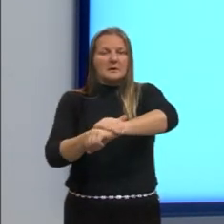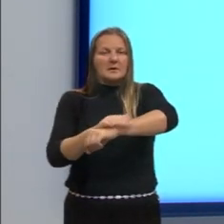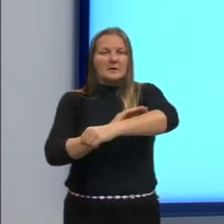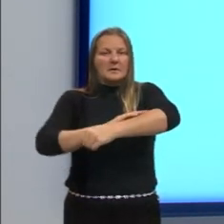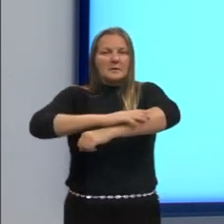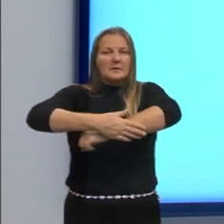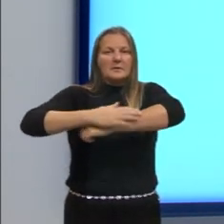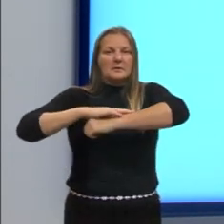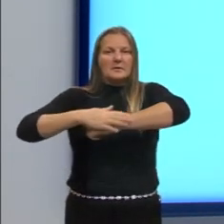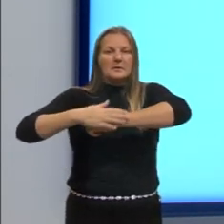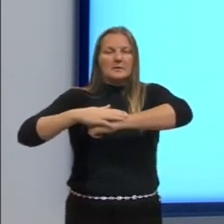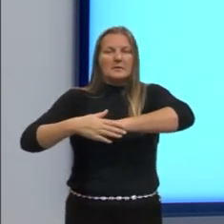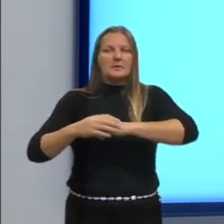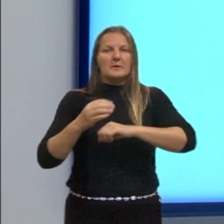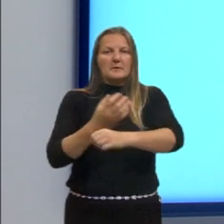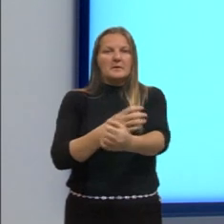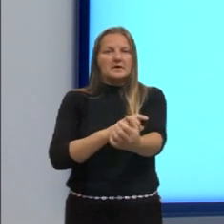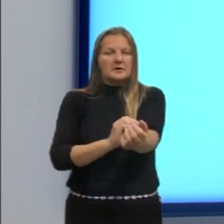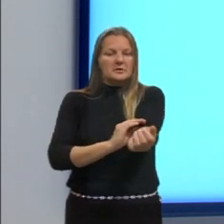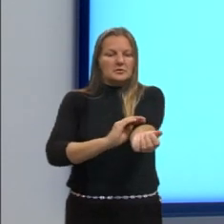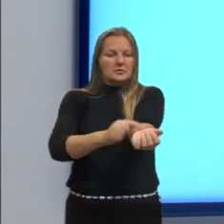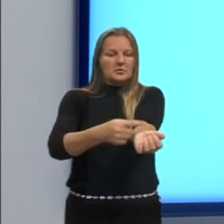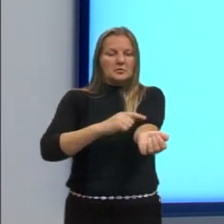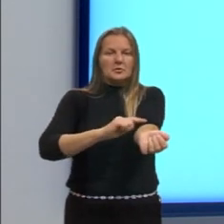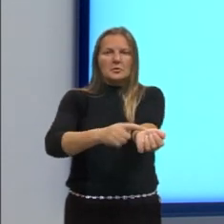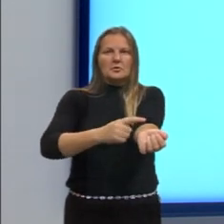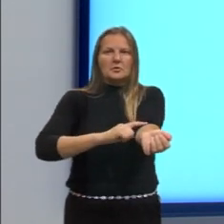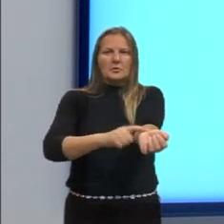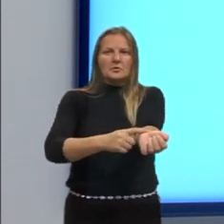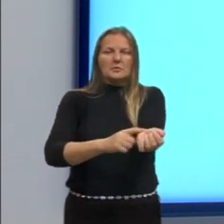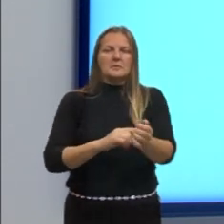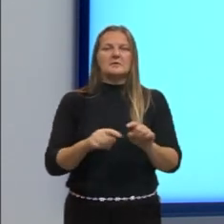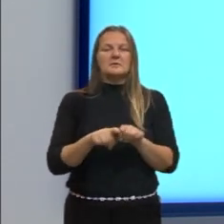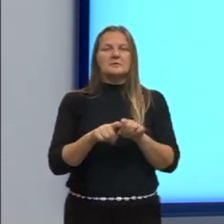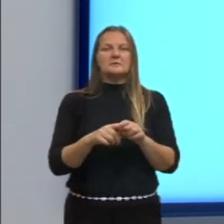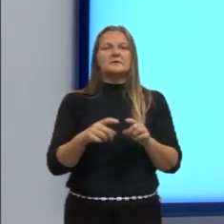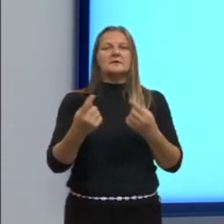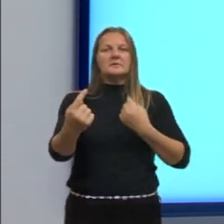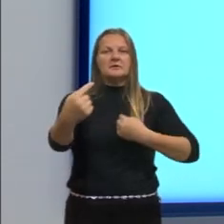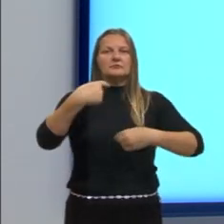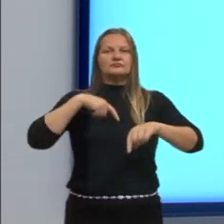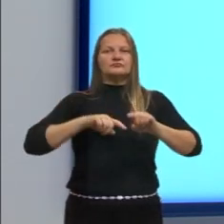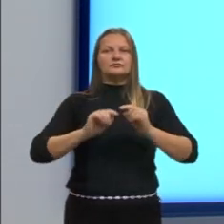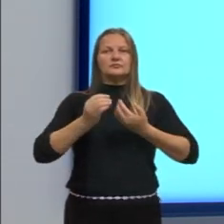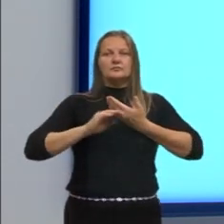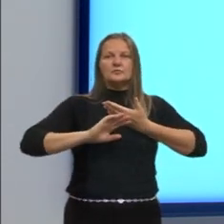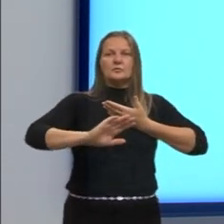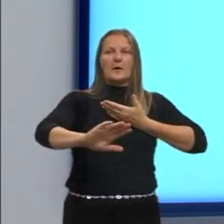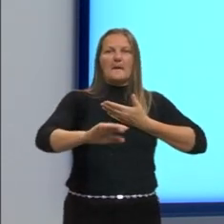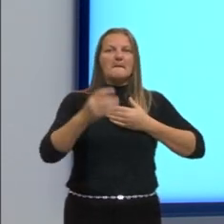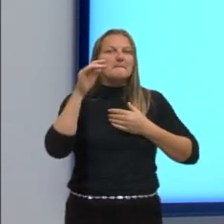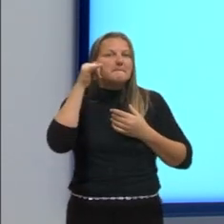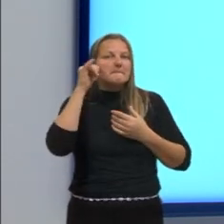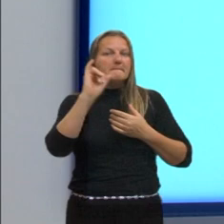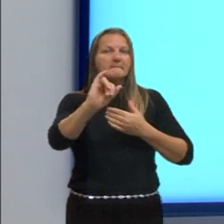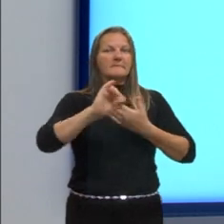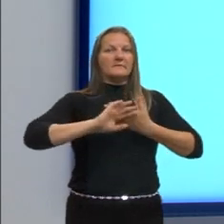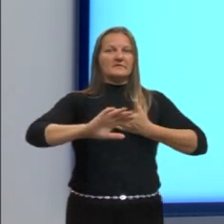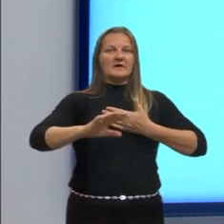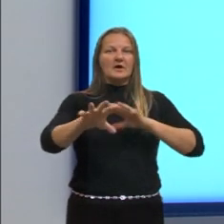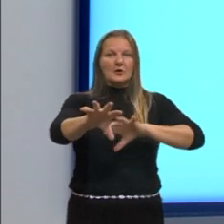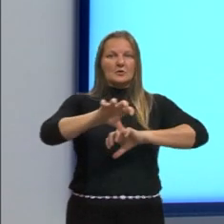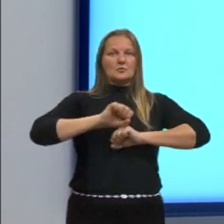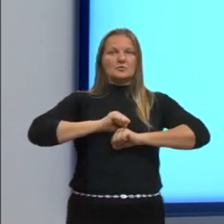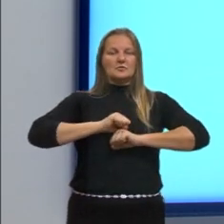uma defesa do nosso organismo na forma de anticorpos e na produção de hormônio e neurotransmissores